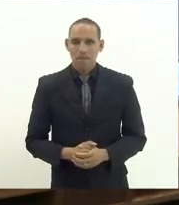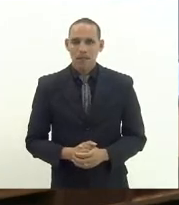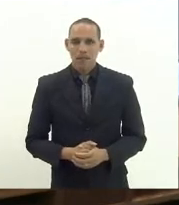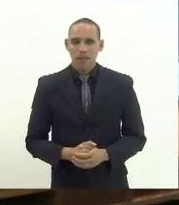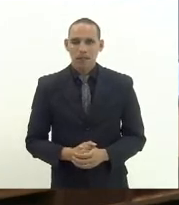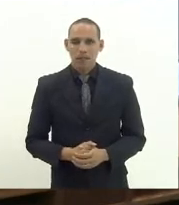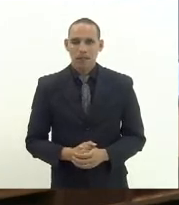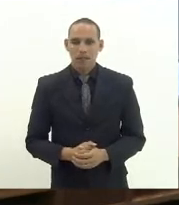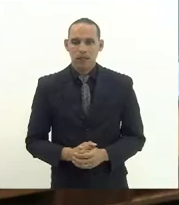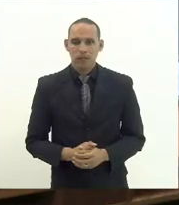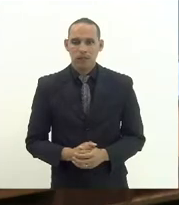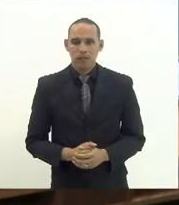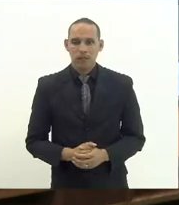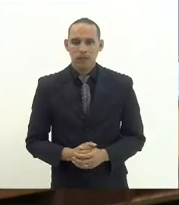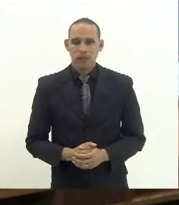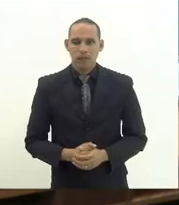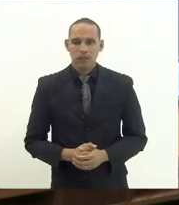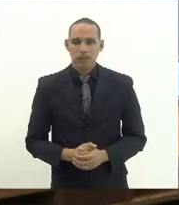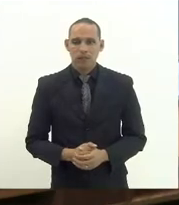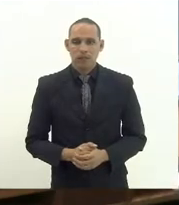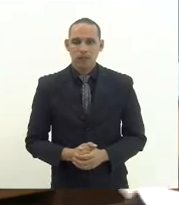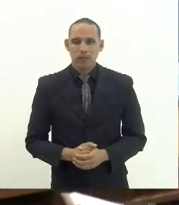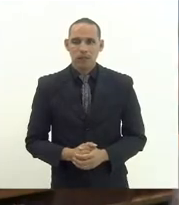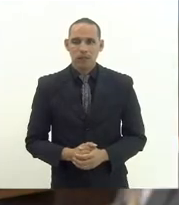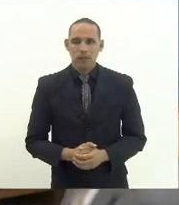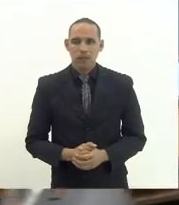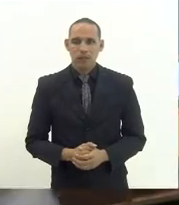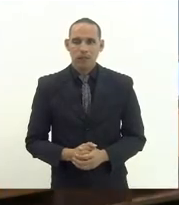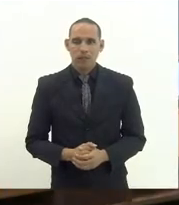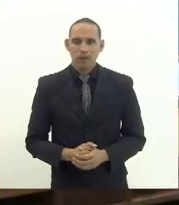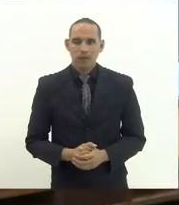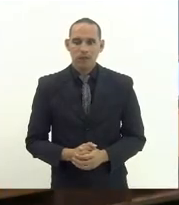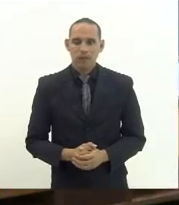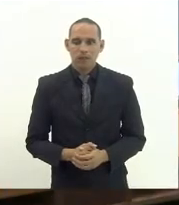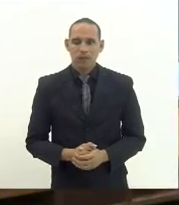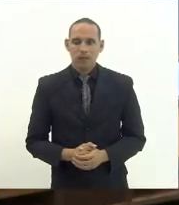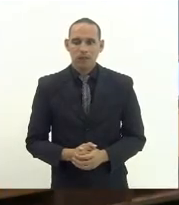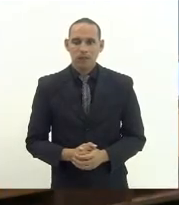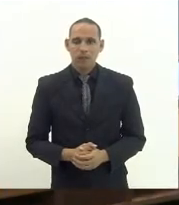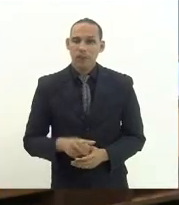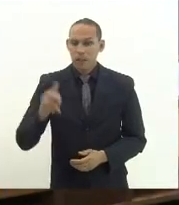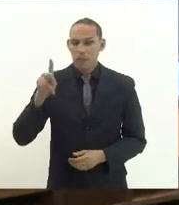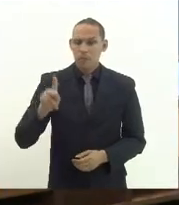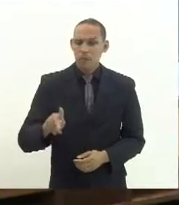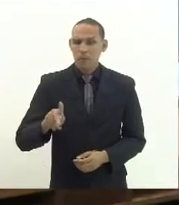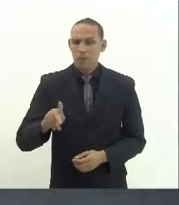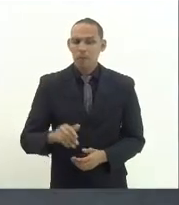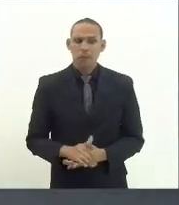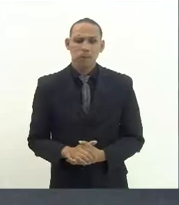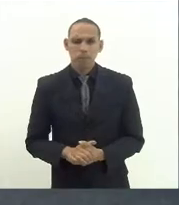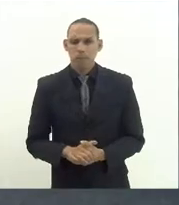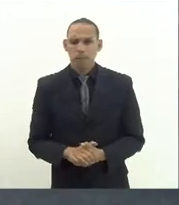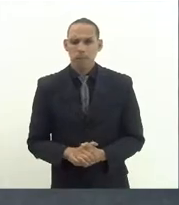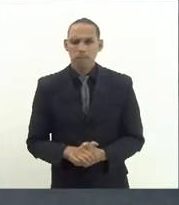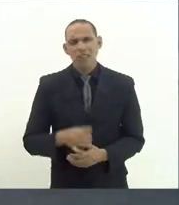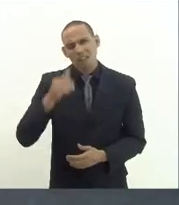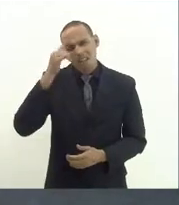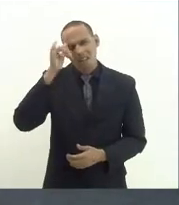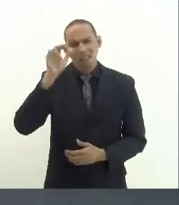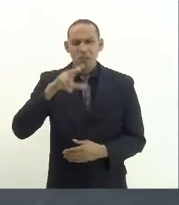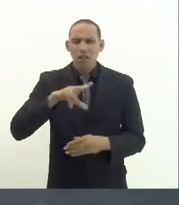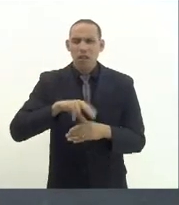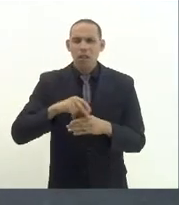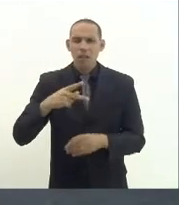oi oi Oi tudo joia o seu presente queria para evitar